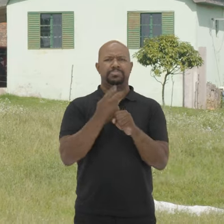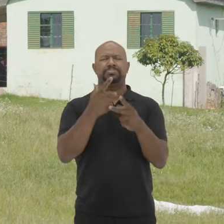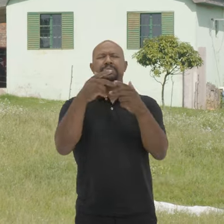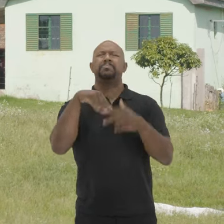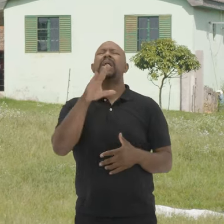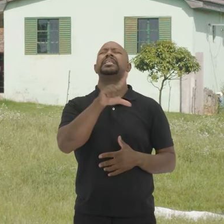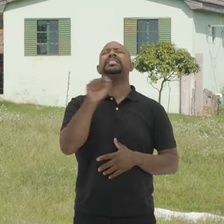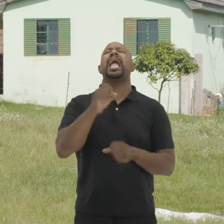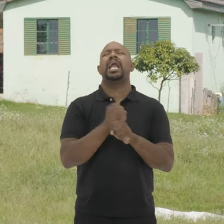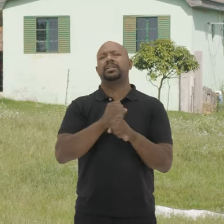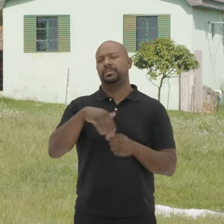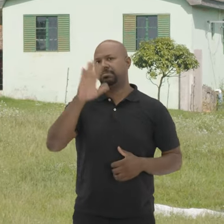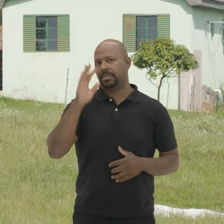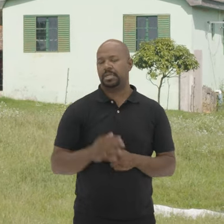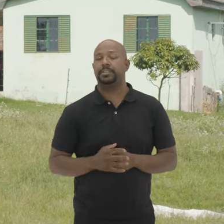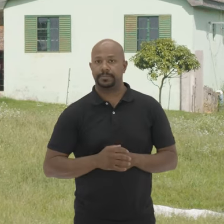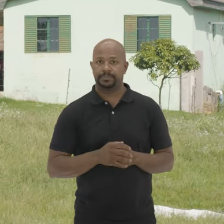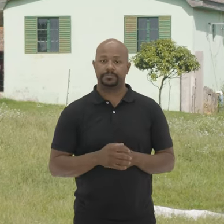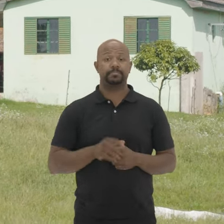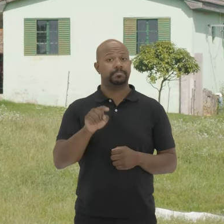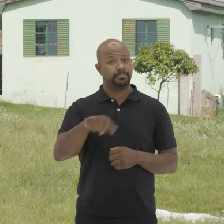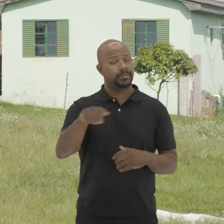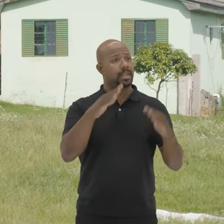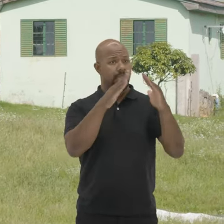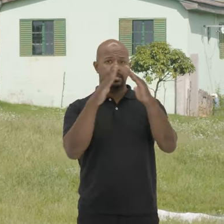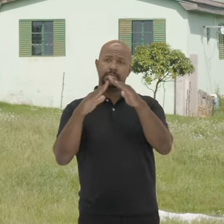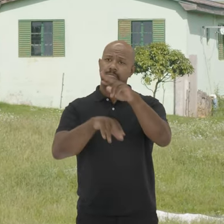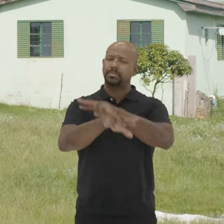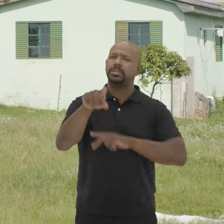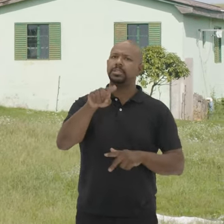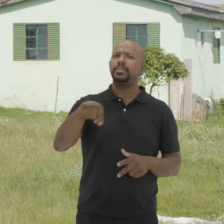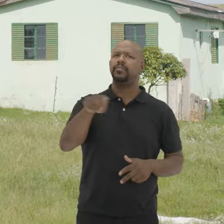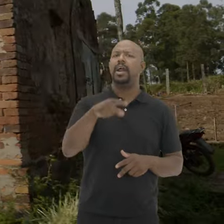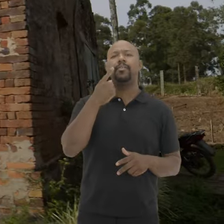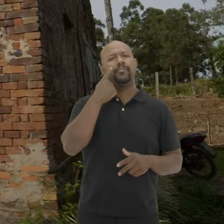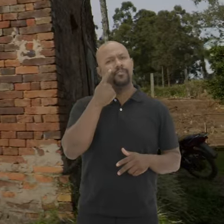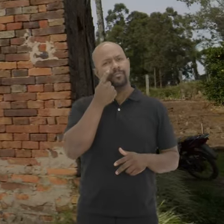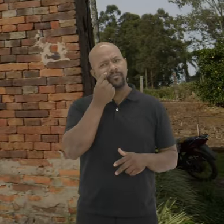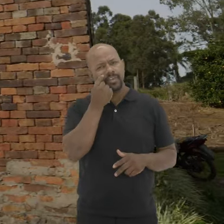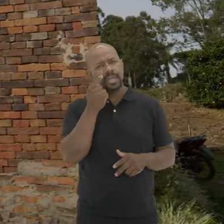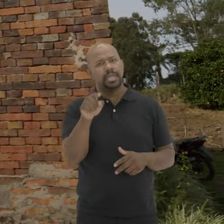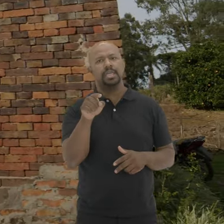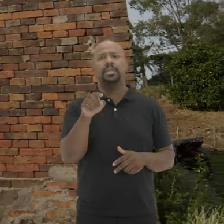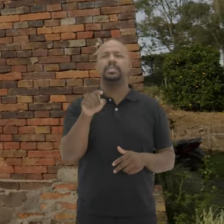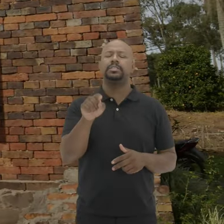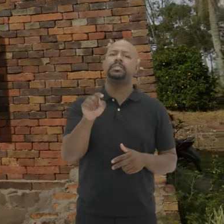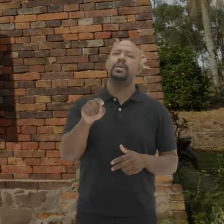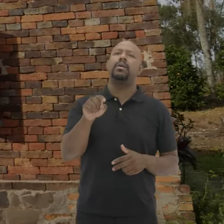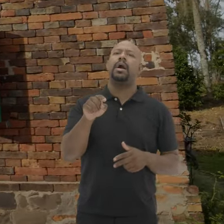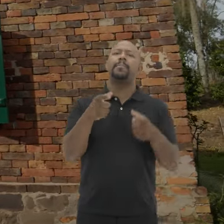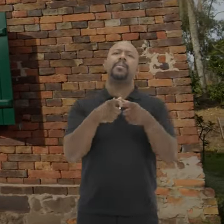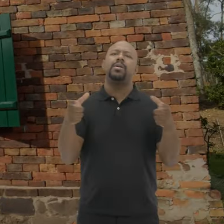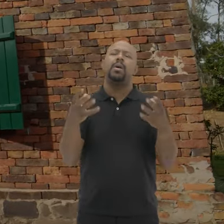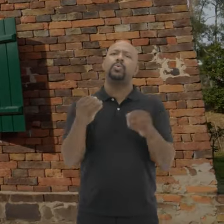Casarões centenários e tal. E sabe que desses casarões a gente vai ver que eles são,